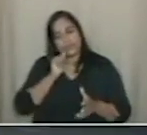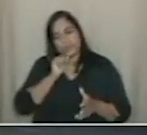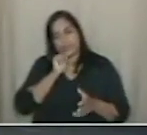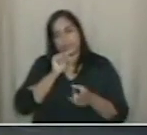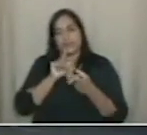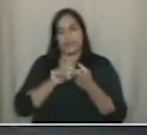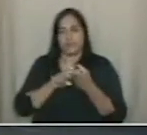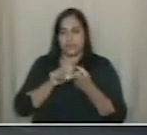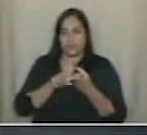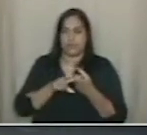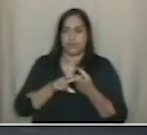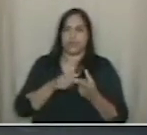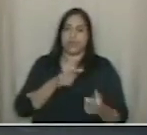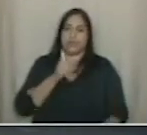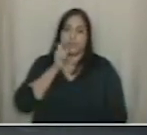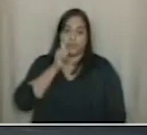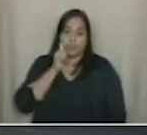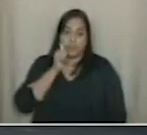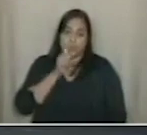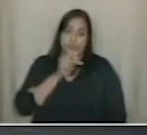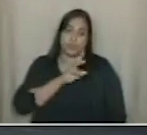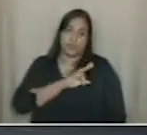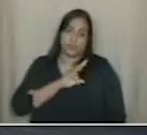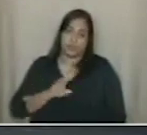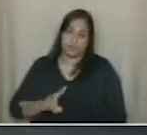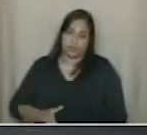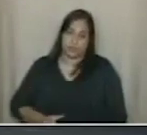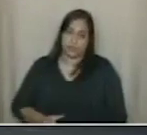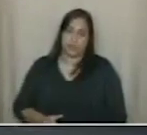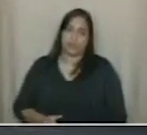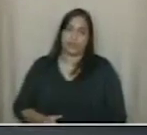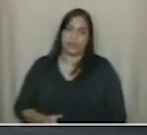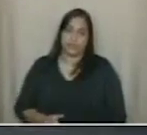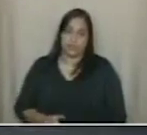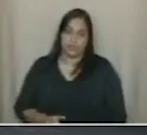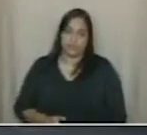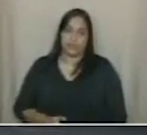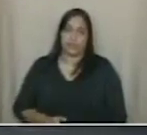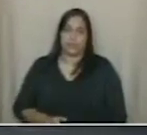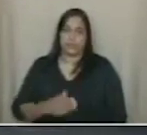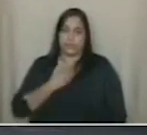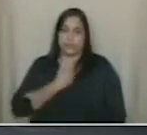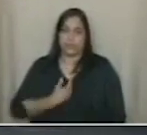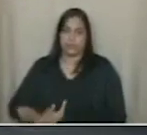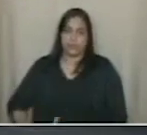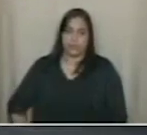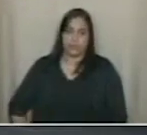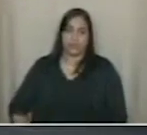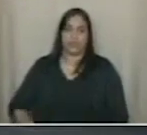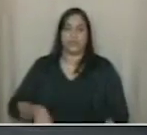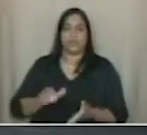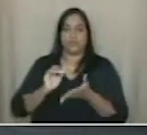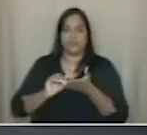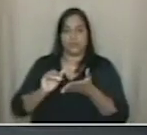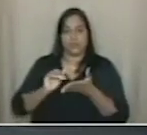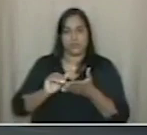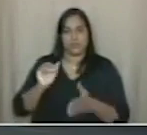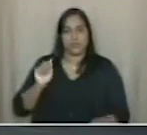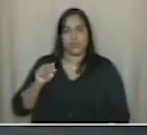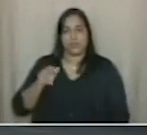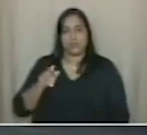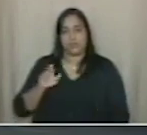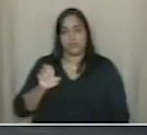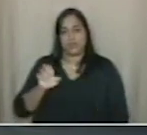como mulher, como vereadora, como cristã, é que o governador, o secretário André Longo, possa